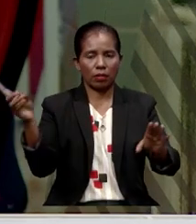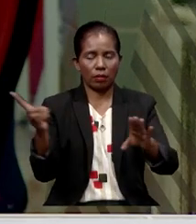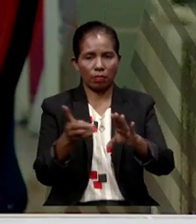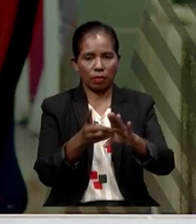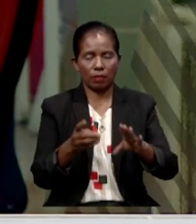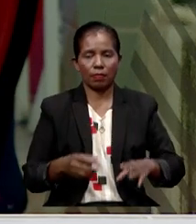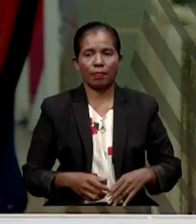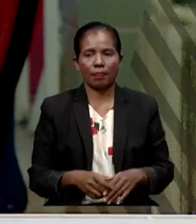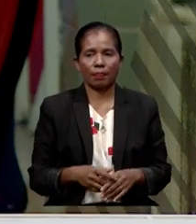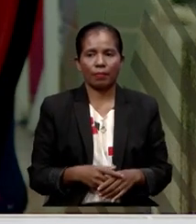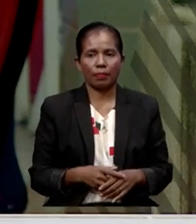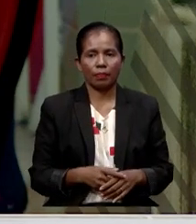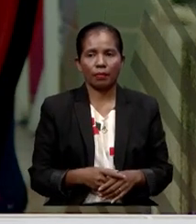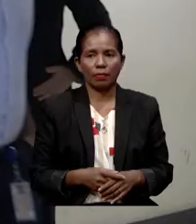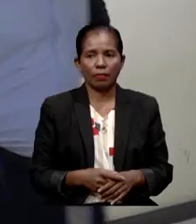Documentos.